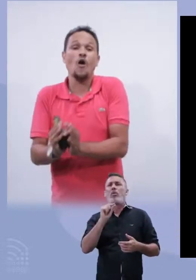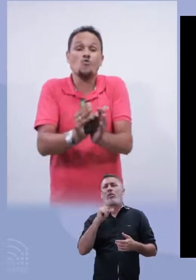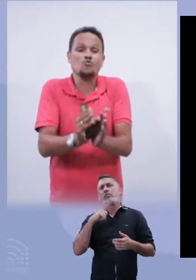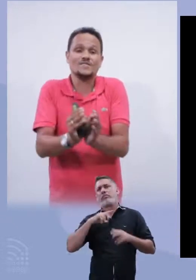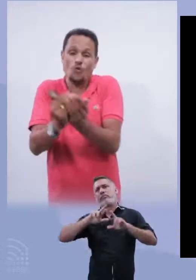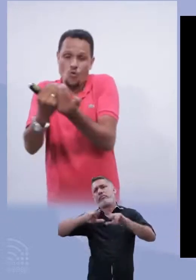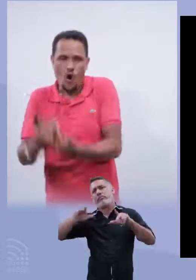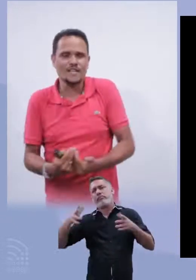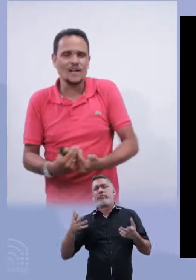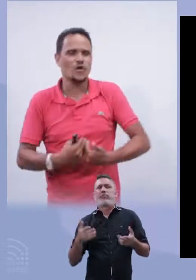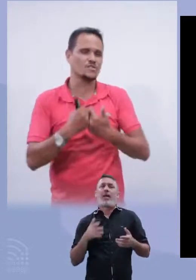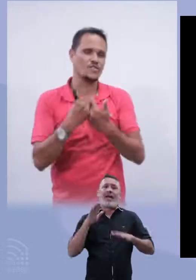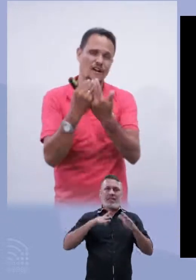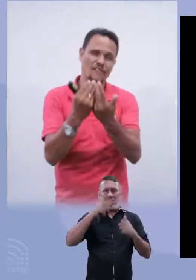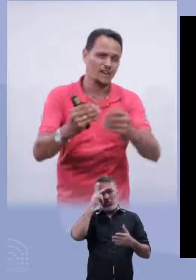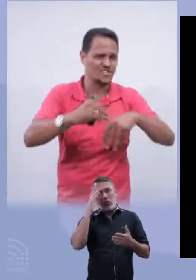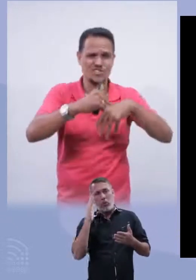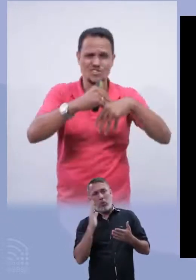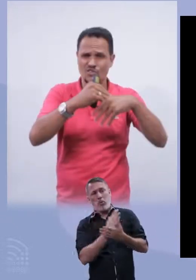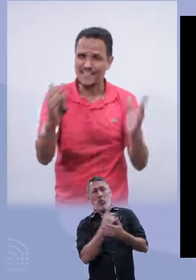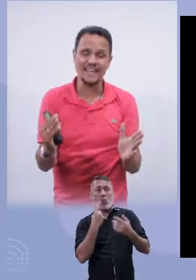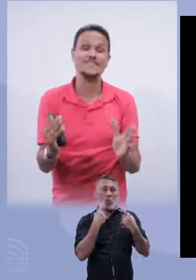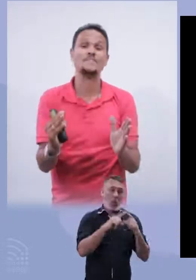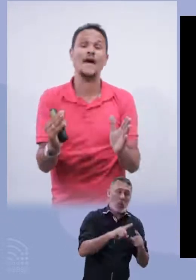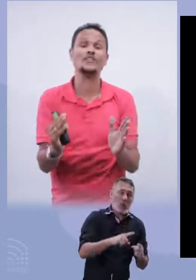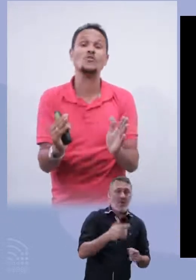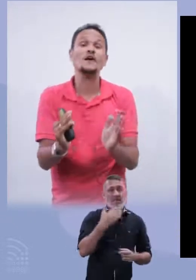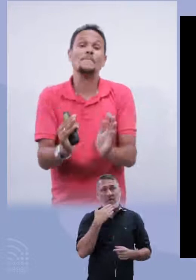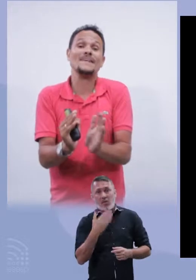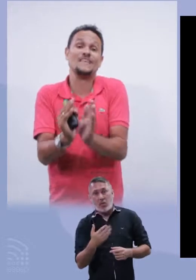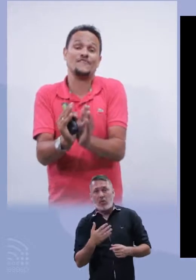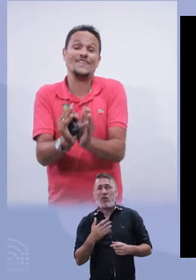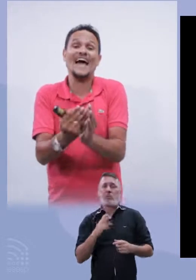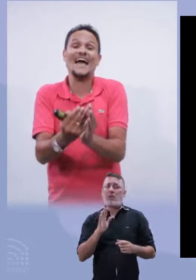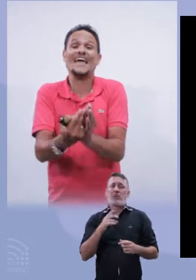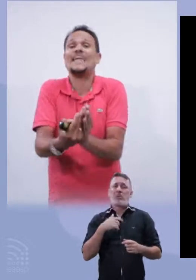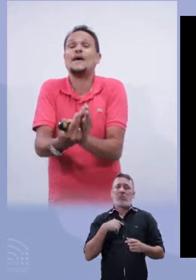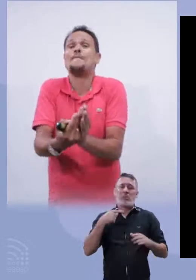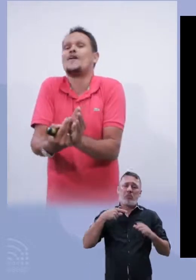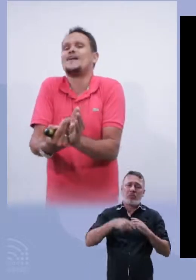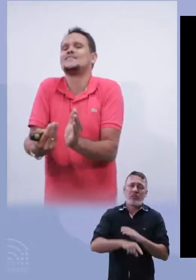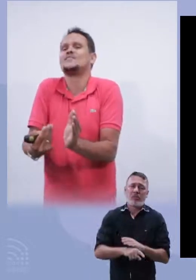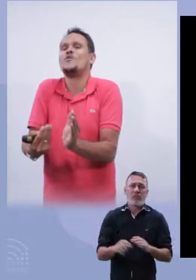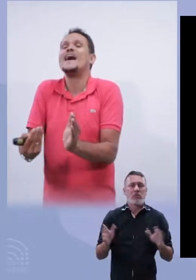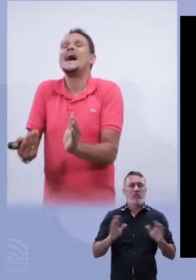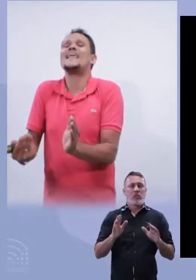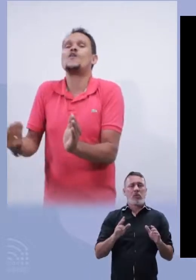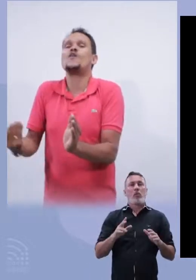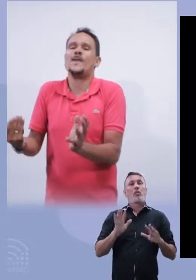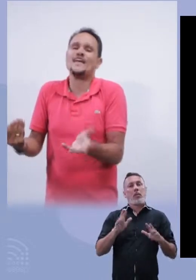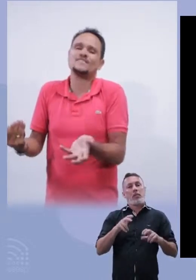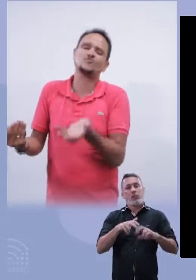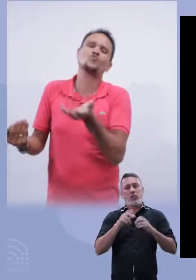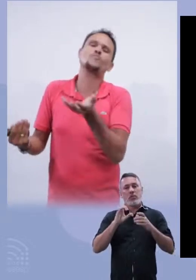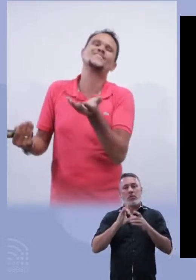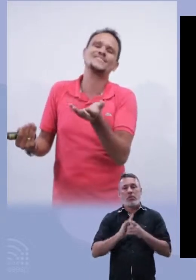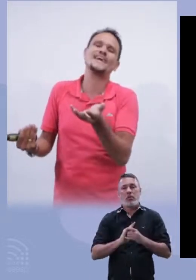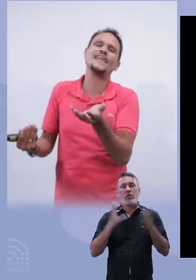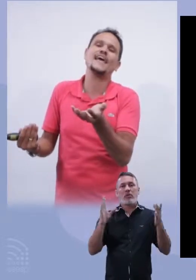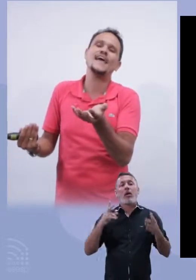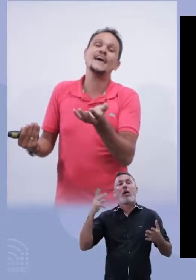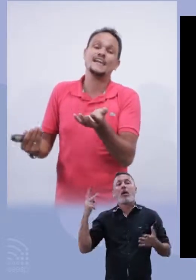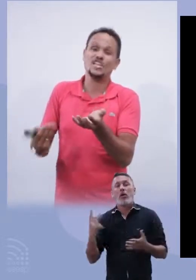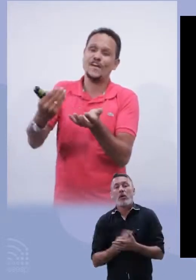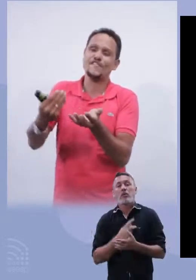né? Alguns são contra, outros são favores, a gente não vai entrar nesse mérito, mas enfim, a redemocratização, ela acontece com a subida